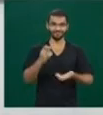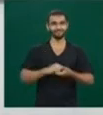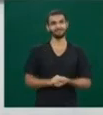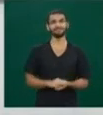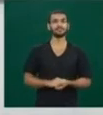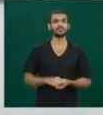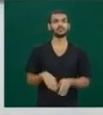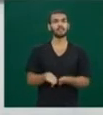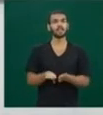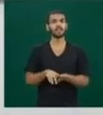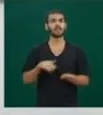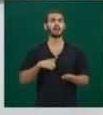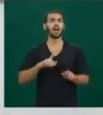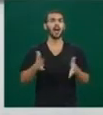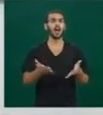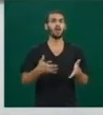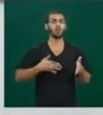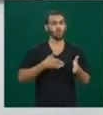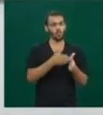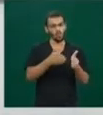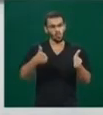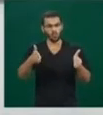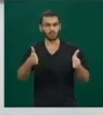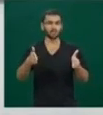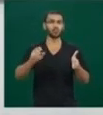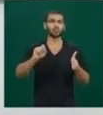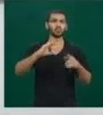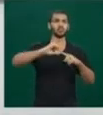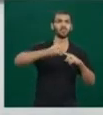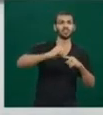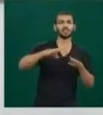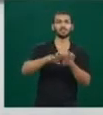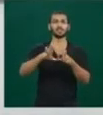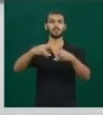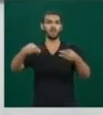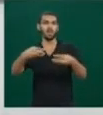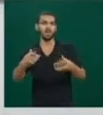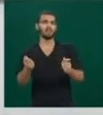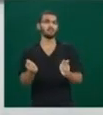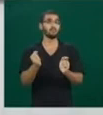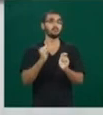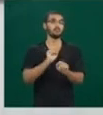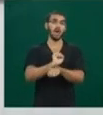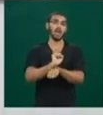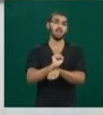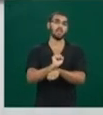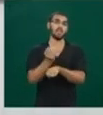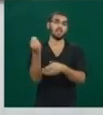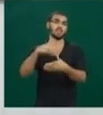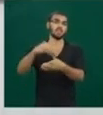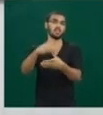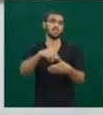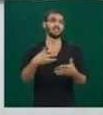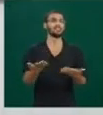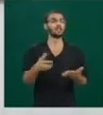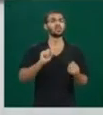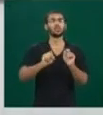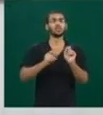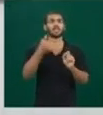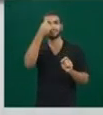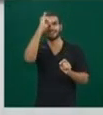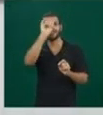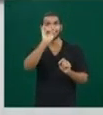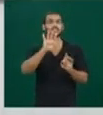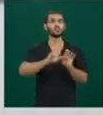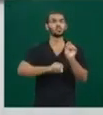do vazio sanitário do feijão e do algodão nas lavouras começou hoje em todo o estado. A iniciativa é do IMA e tem o objetivo de prevenir